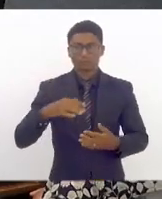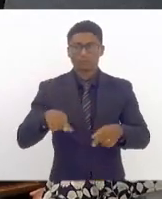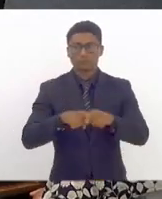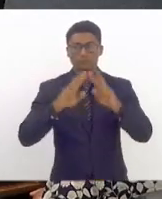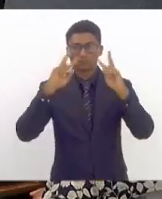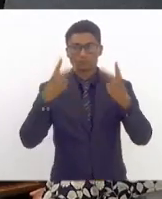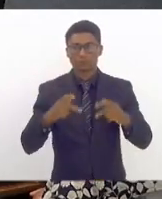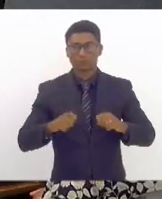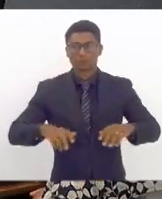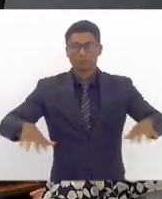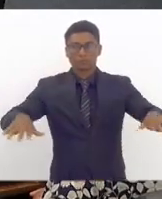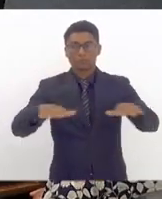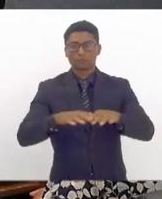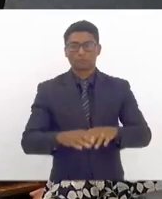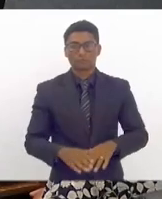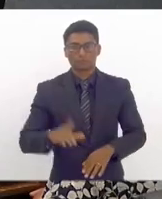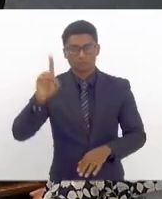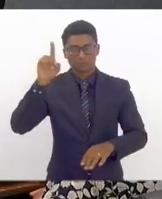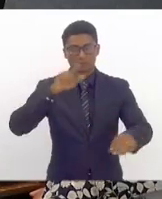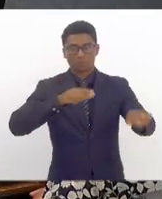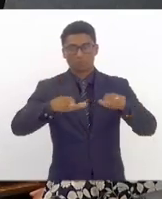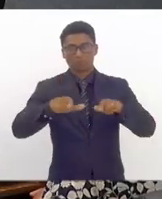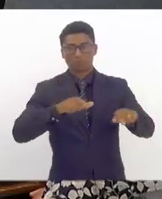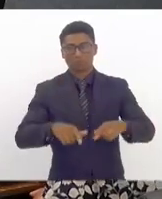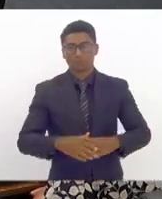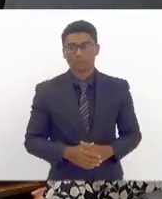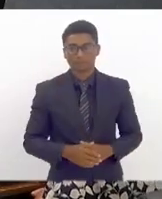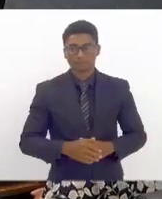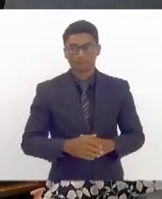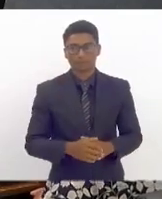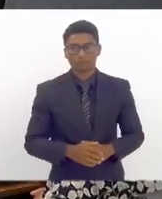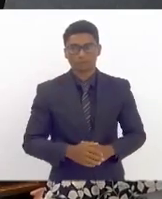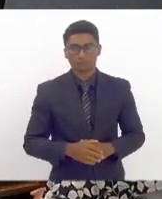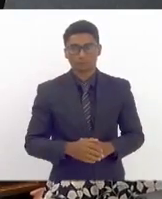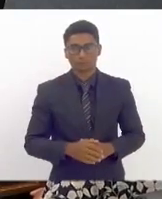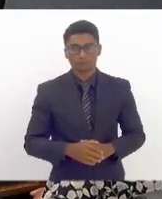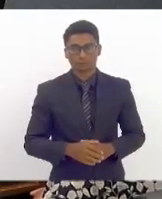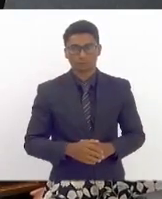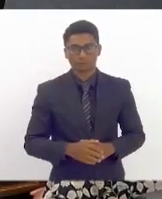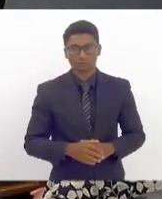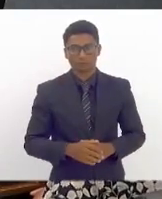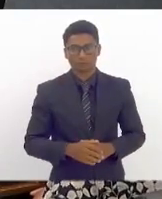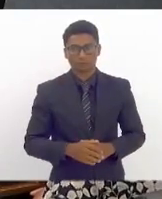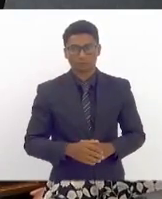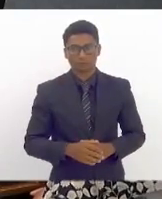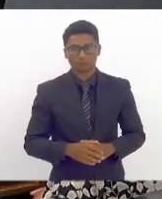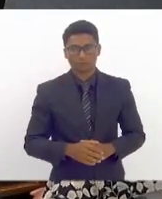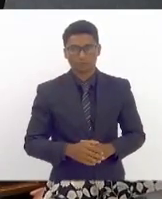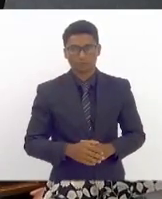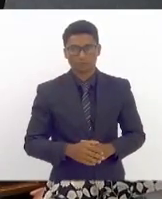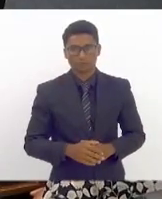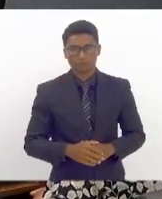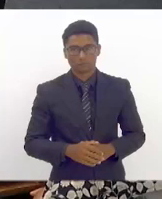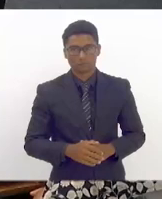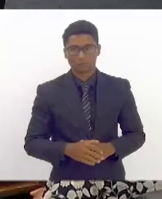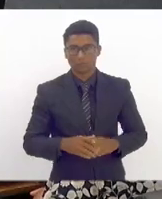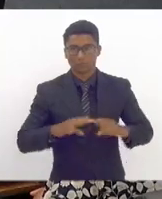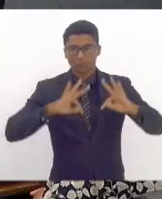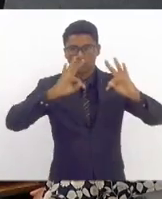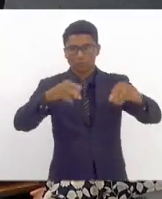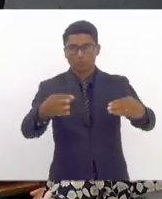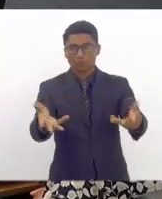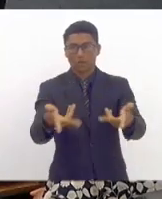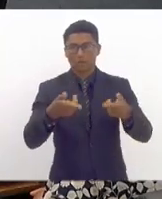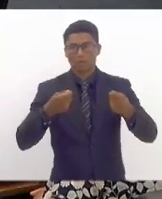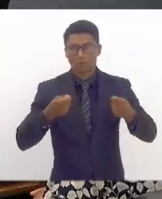humanos deixe que ele trabalhe para todos nós pega aquilo que é tudo de mais maravilhoso que ele tem